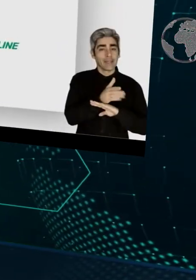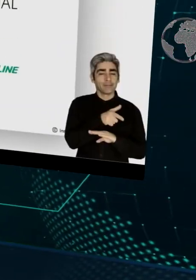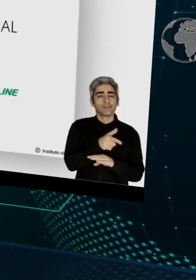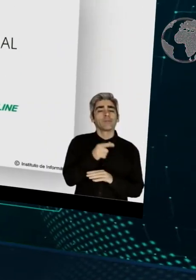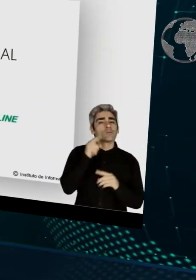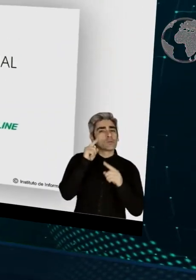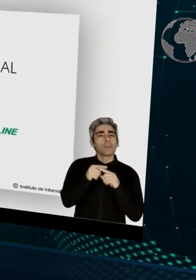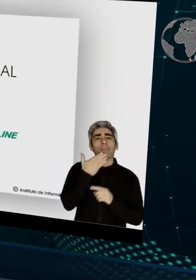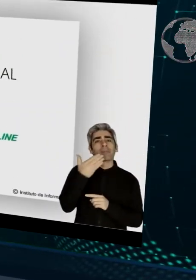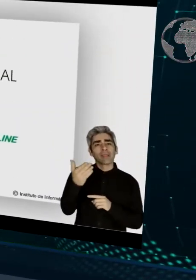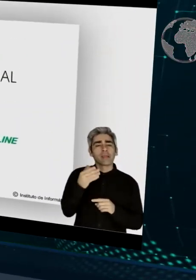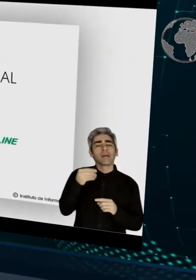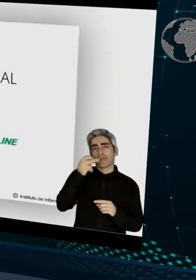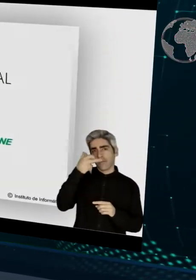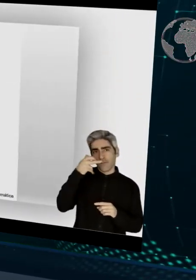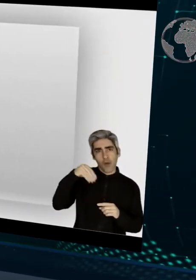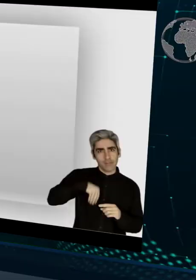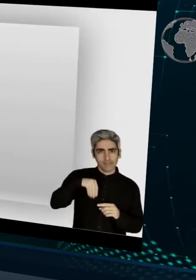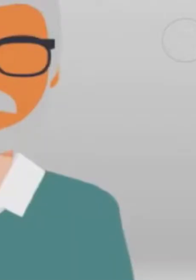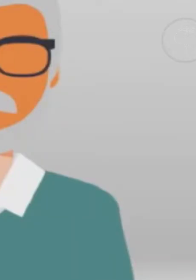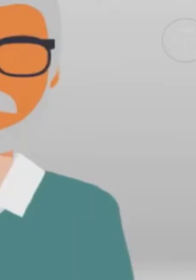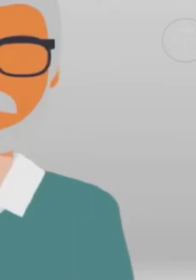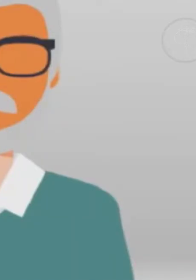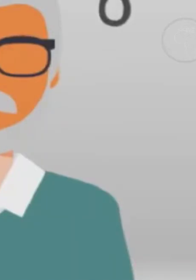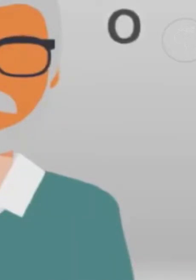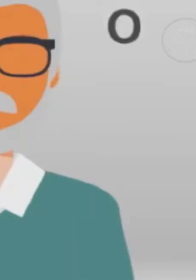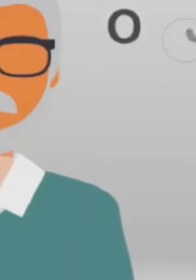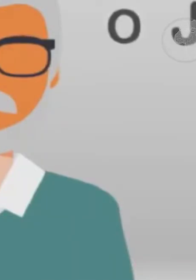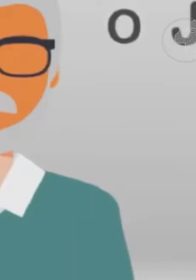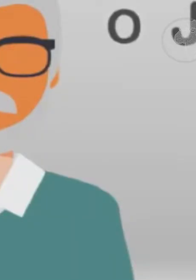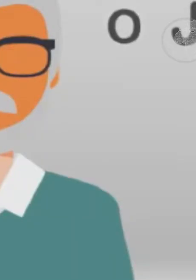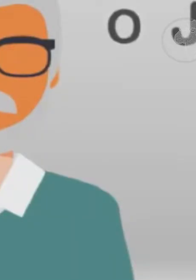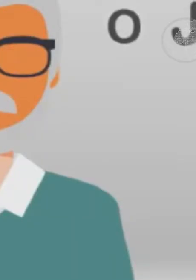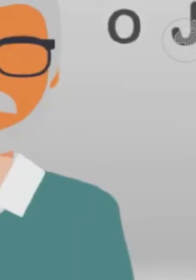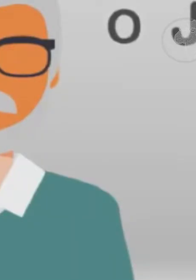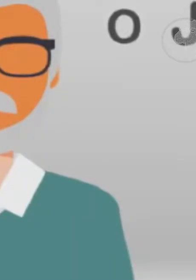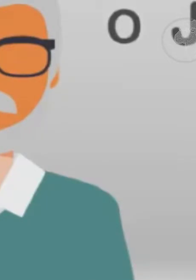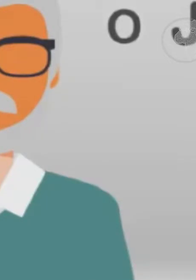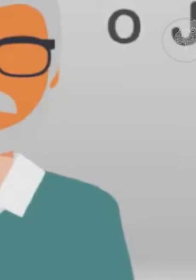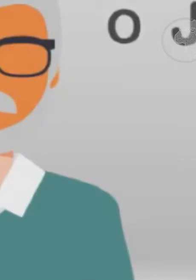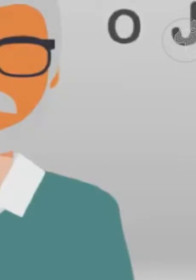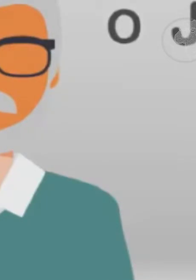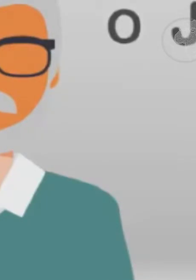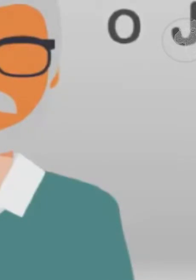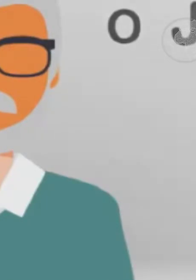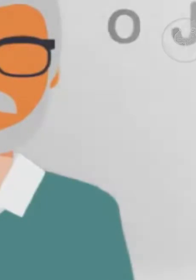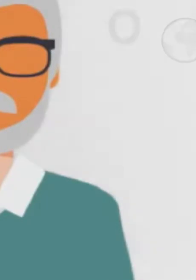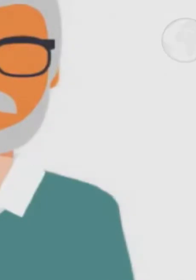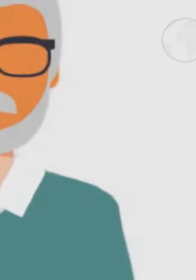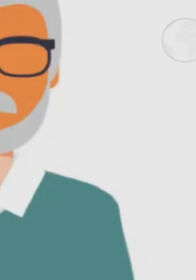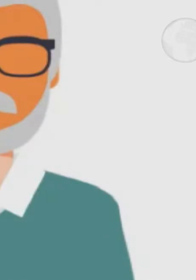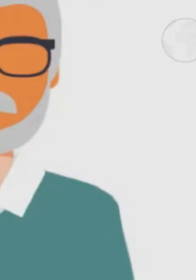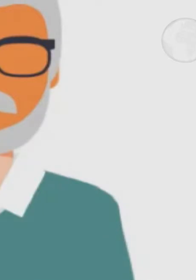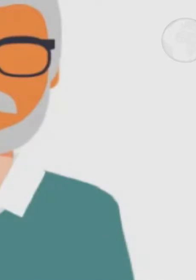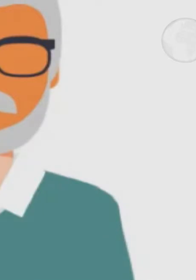Olá, sou a Paula Salgado, Presidente do Instituto de Informática, entidade responsável pelo planeamento, concepção e gestão do Sistema de Informação